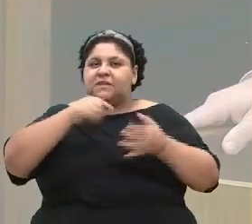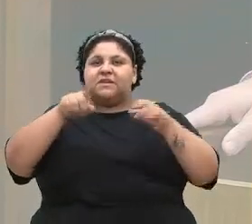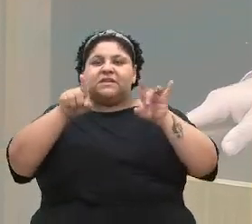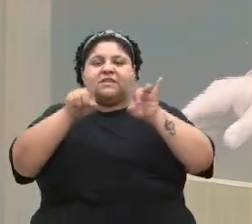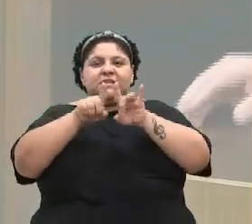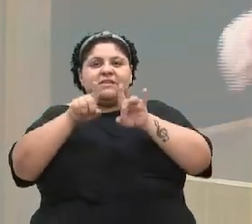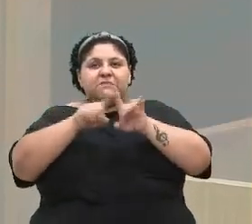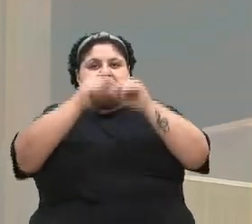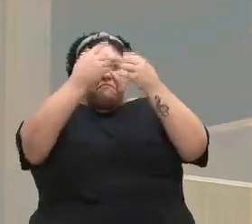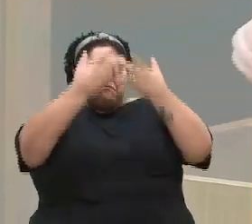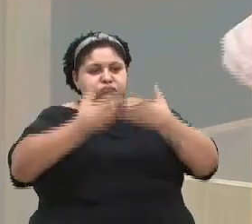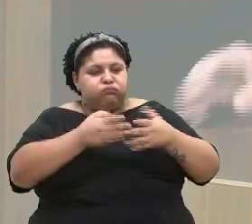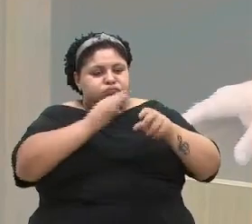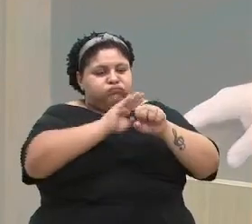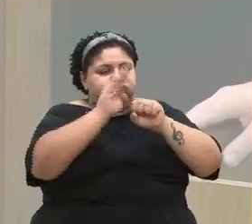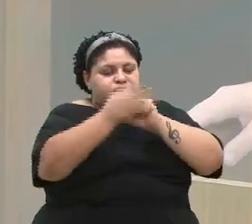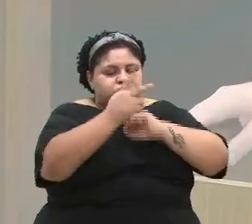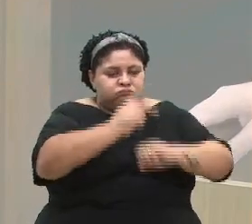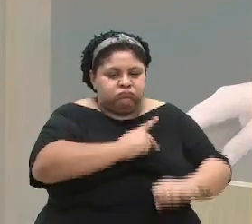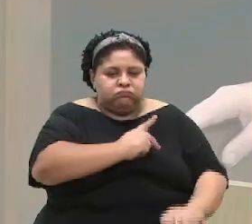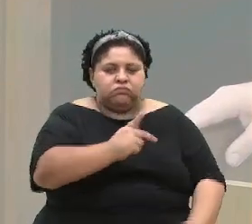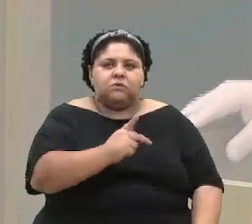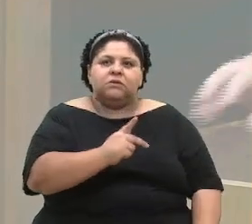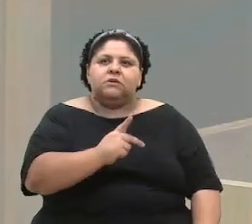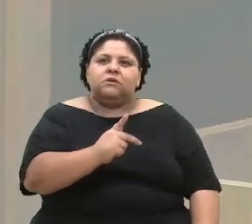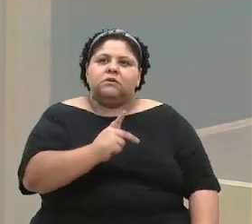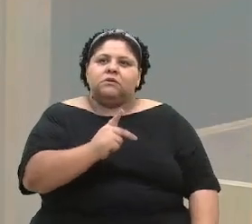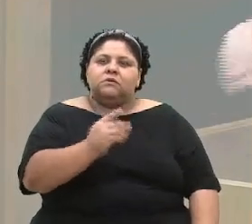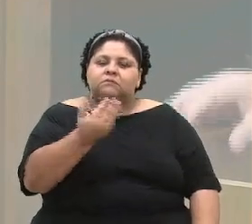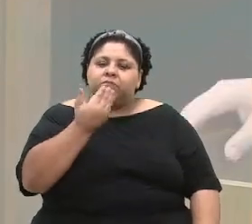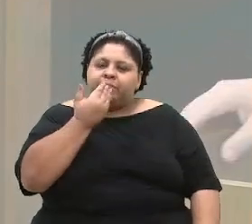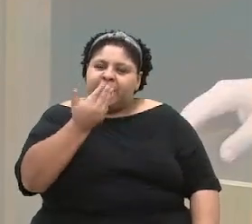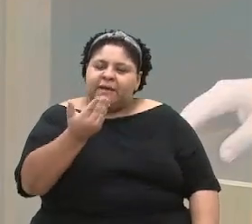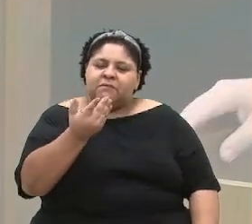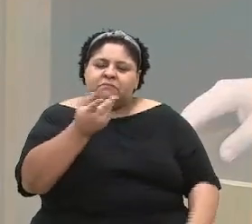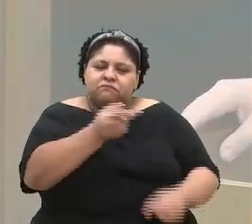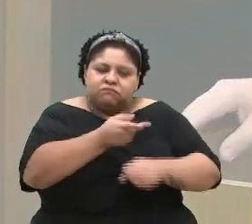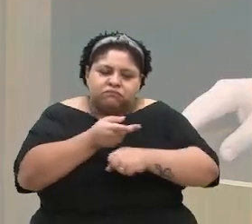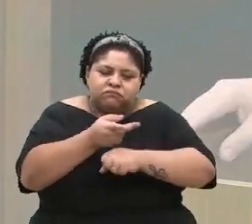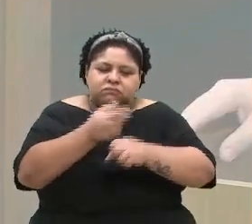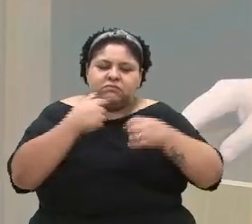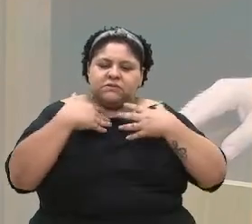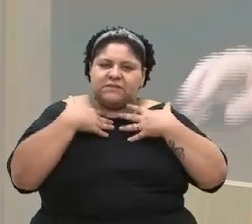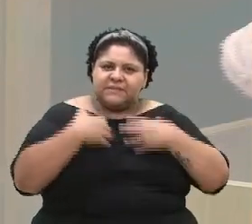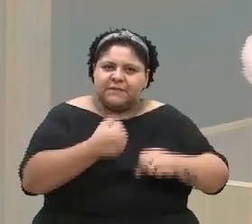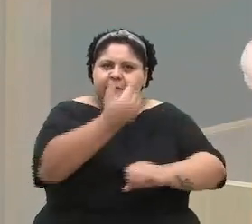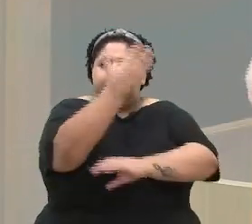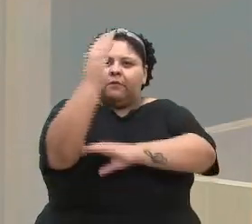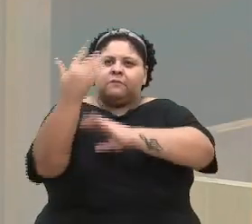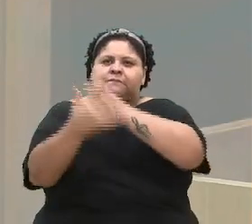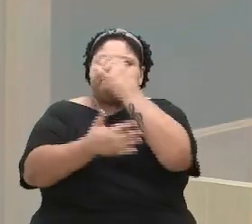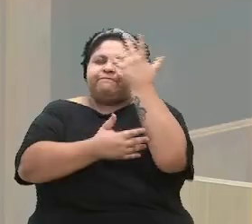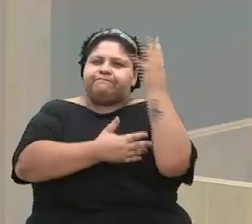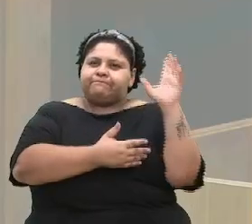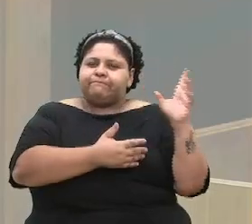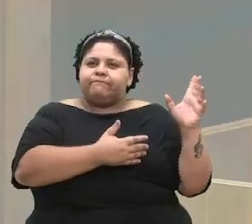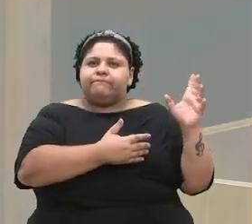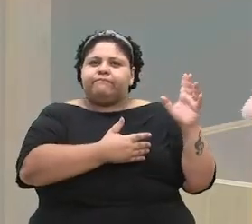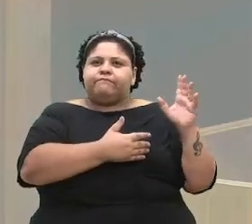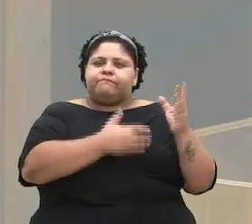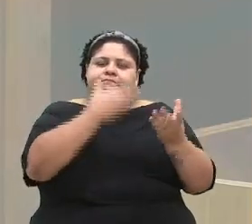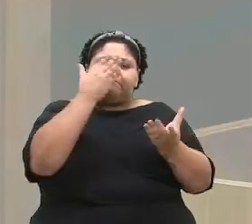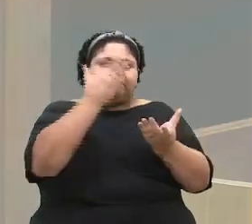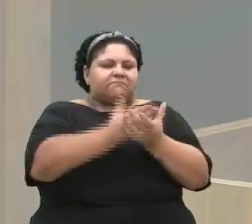seus bairros, aos presidentes de bairro, conclamo que procurem a Secretaria do Meio Ambiente, procurem se inteirar. O processo é um